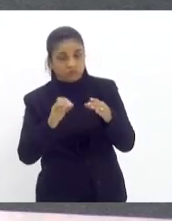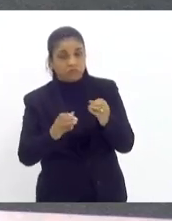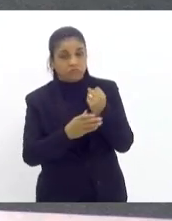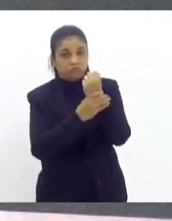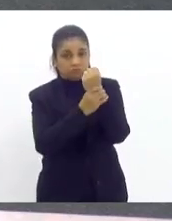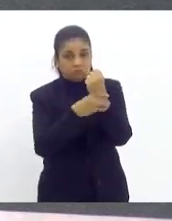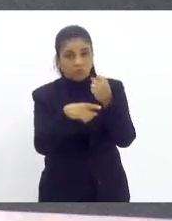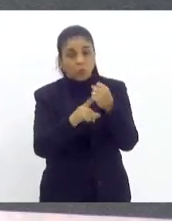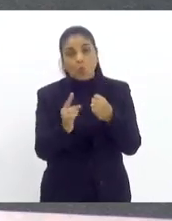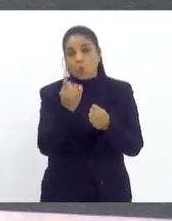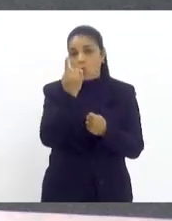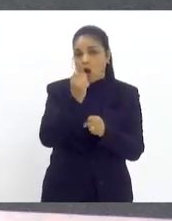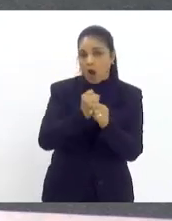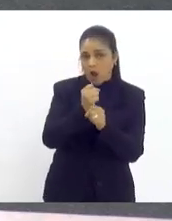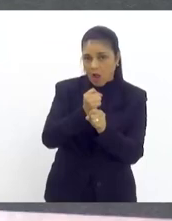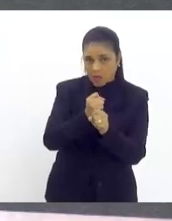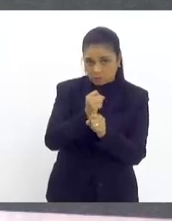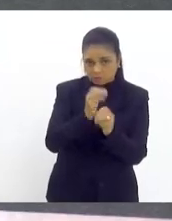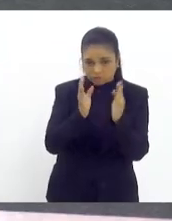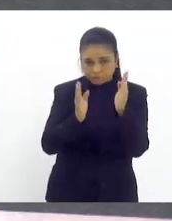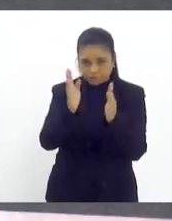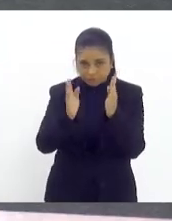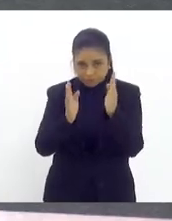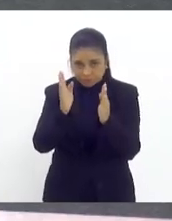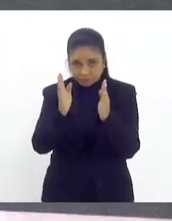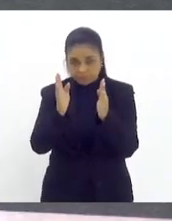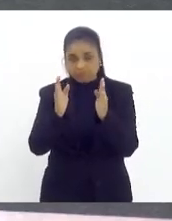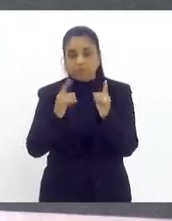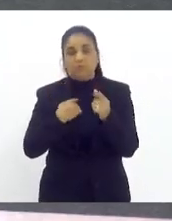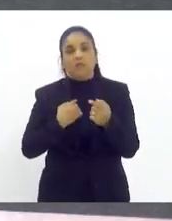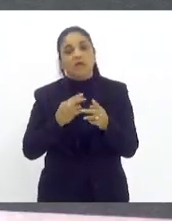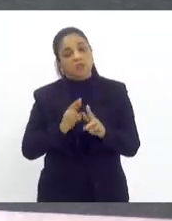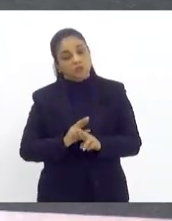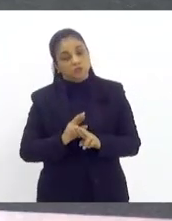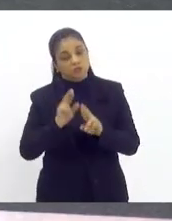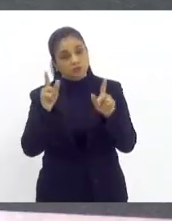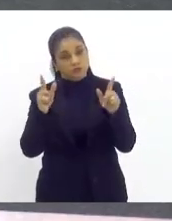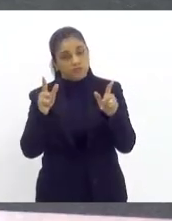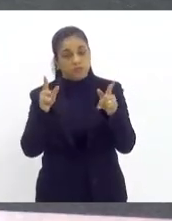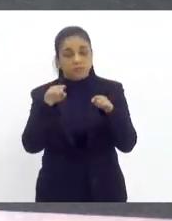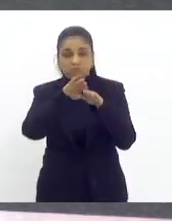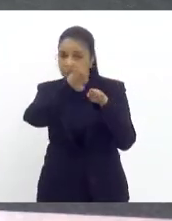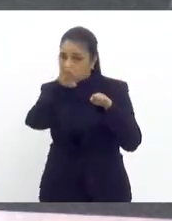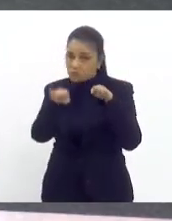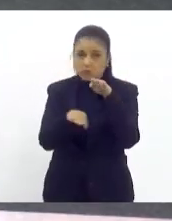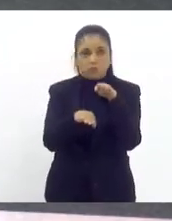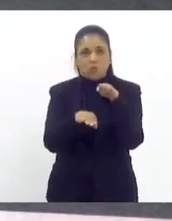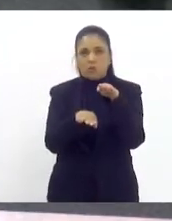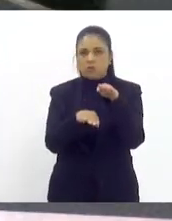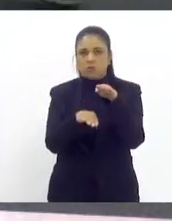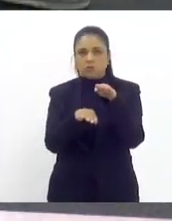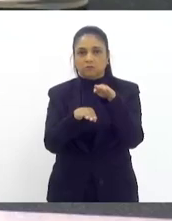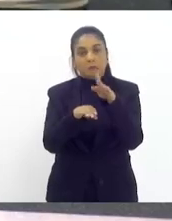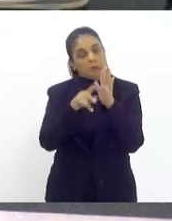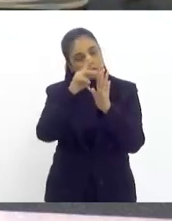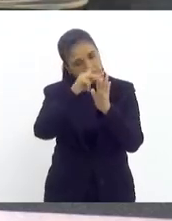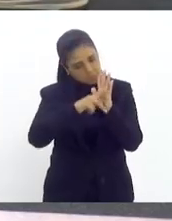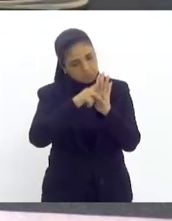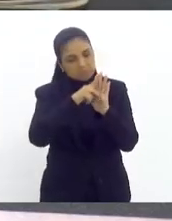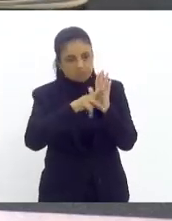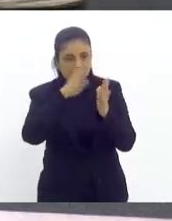um ano então acho que isso cria uma diferença uma desigualdade mas acredito que o projeto